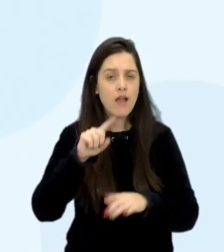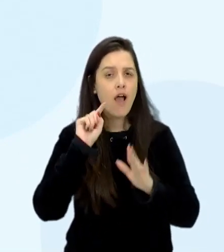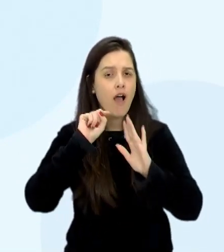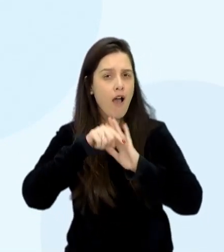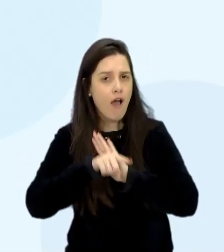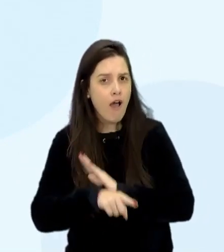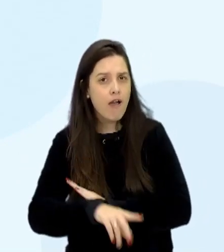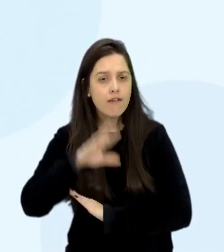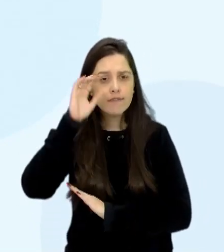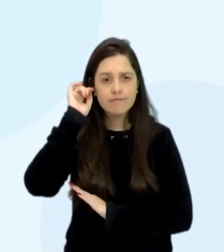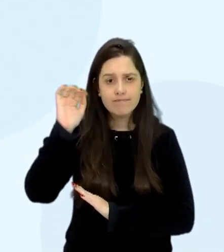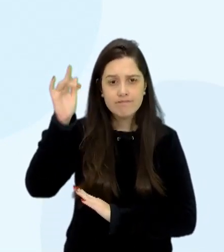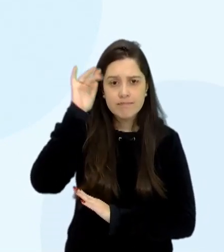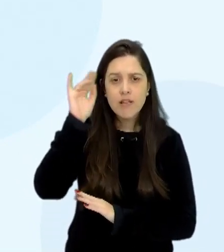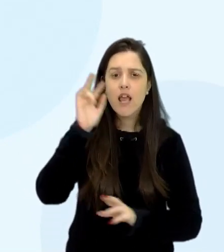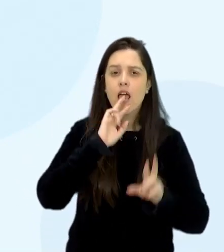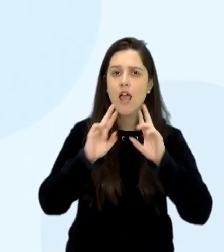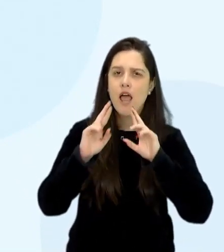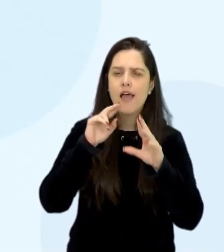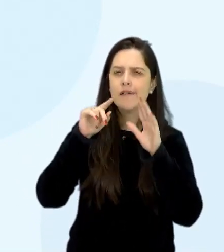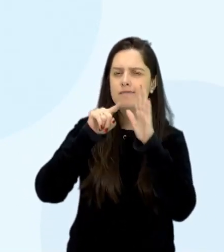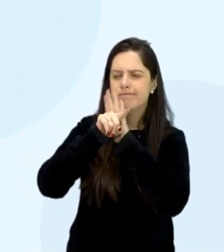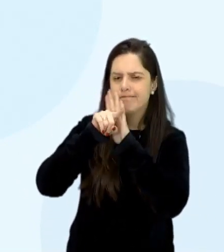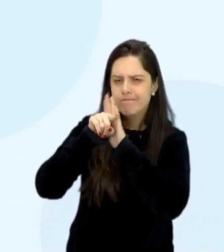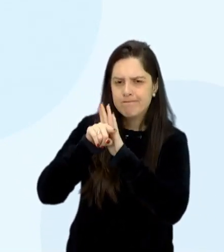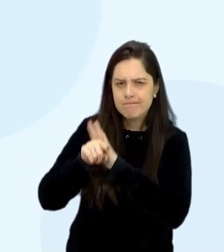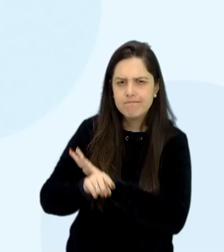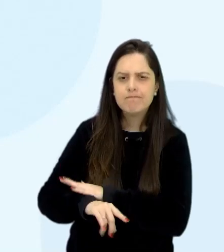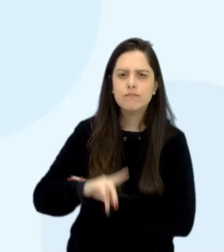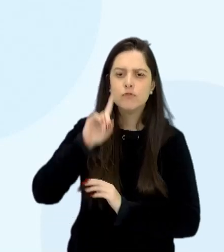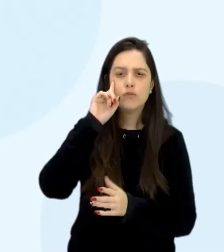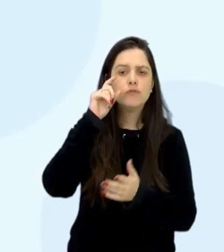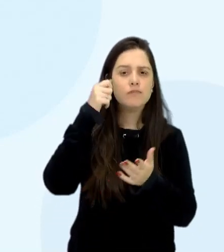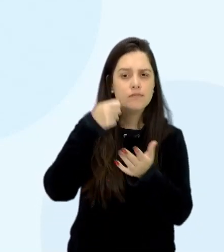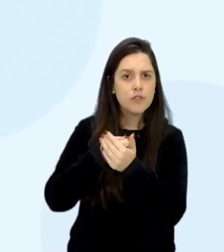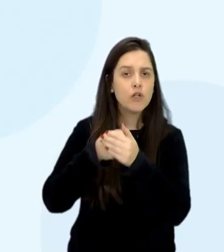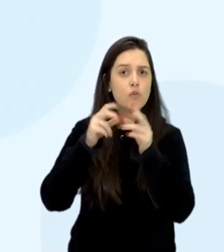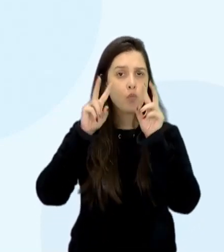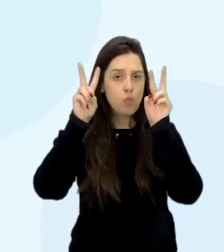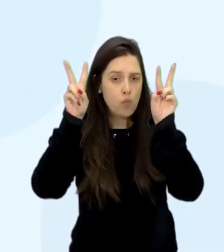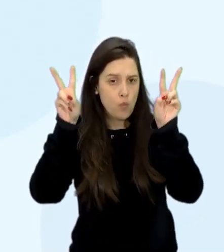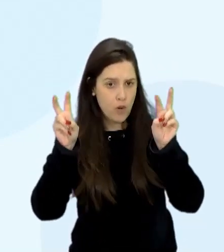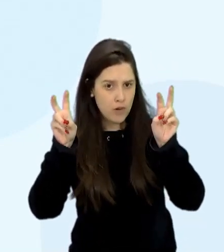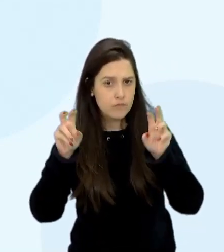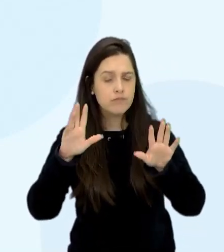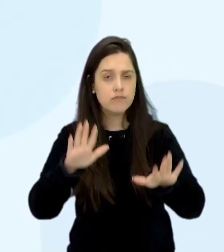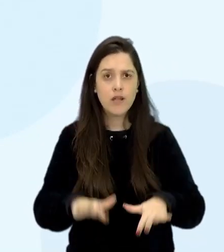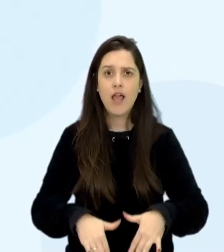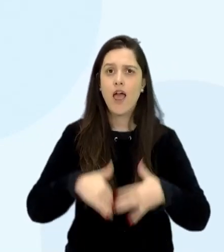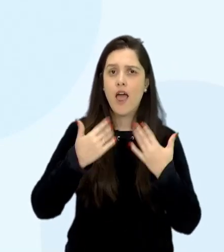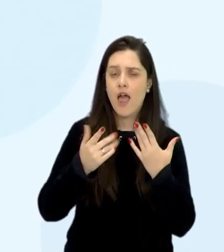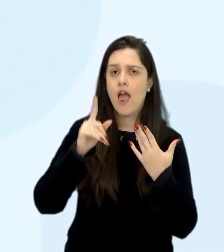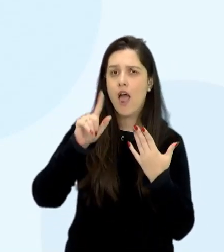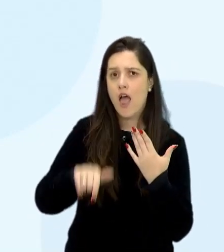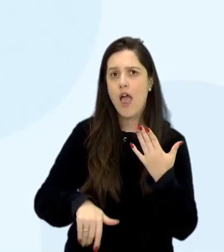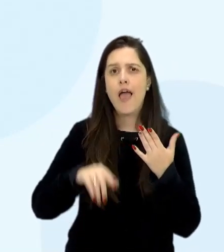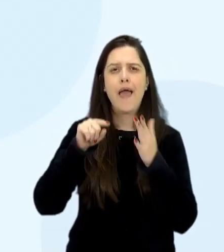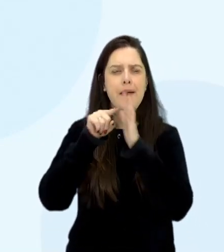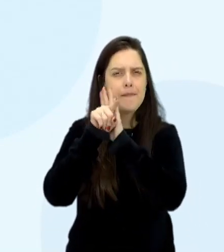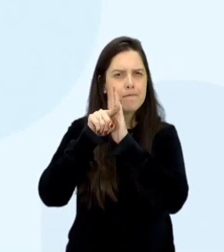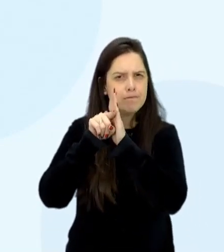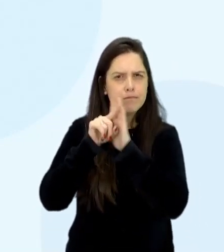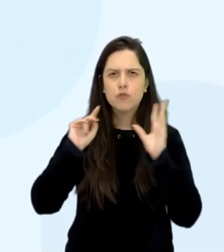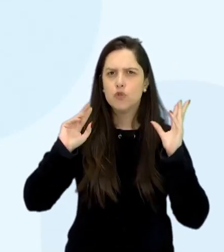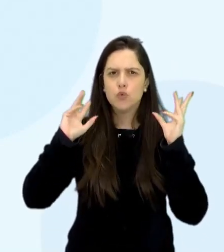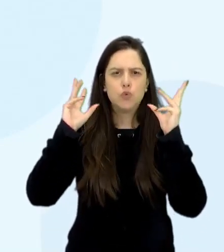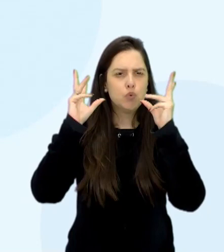aprofundamentos teóricos e resultado de investigações sobre um determinado assunto. Ou seja, é algo que é pesquisado, tem